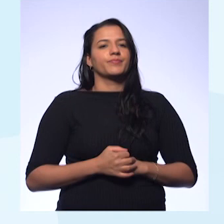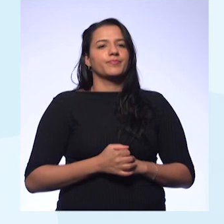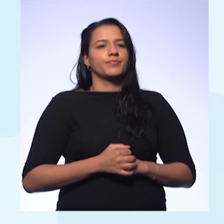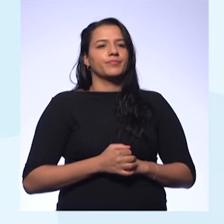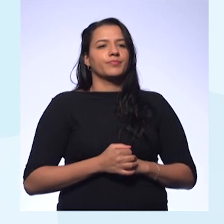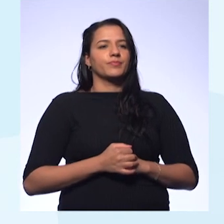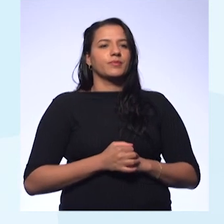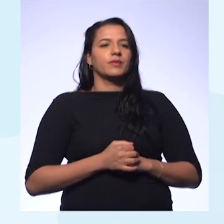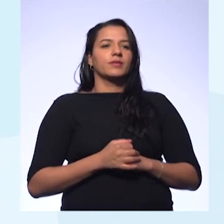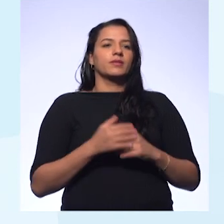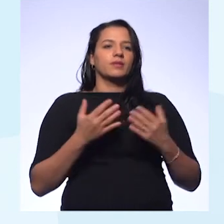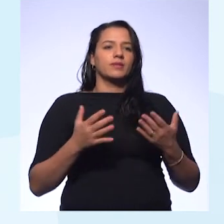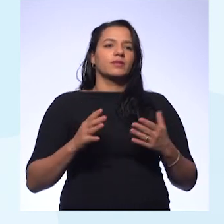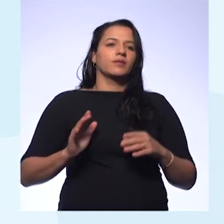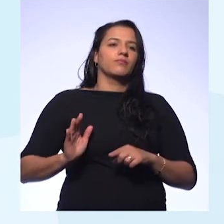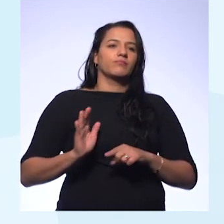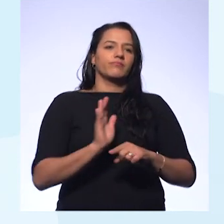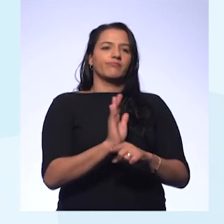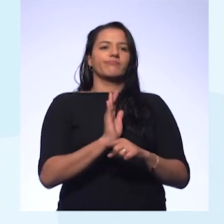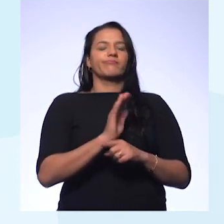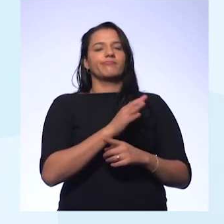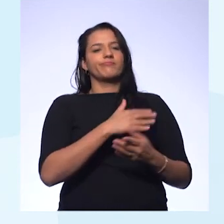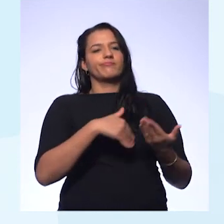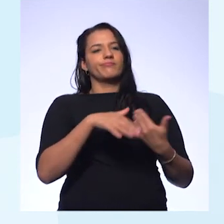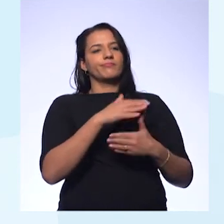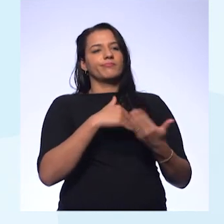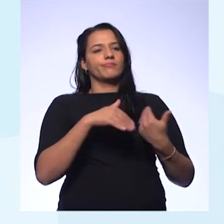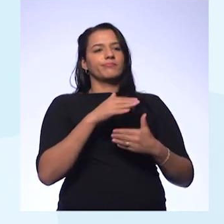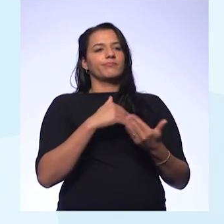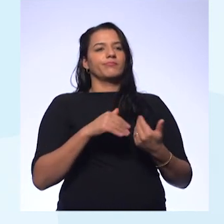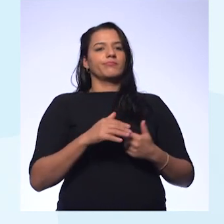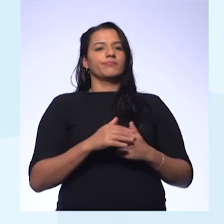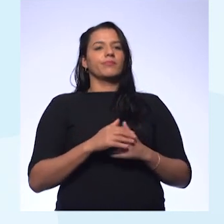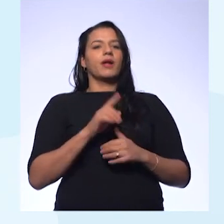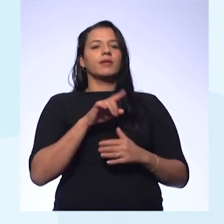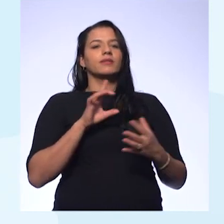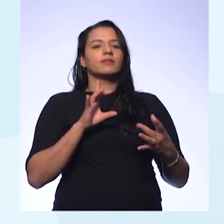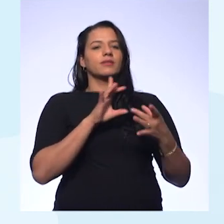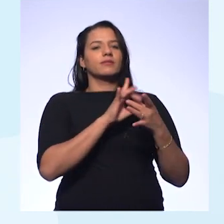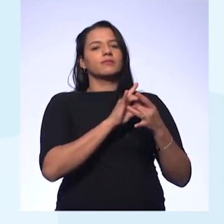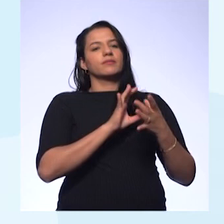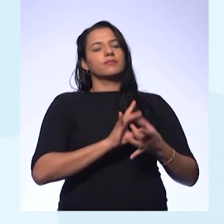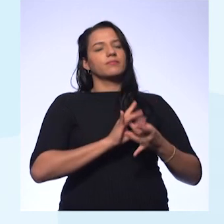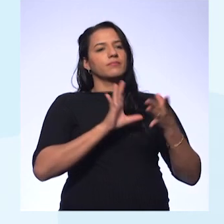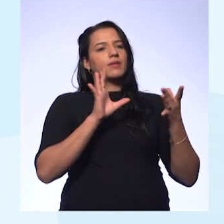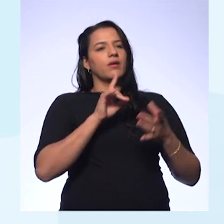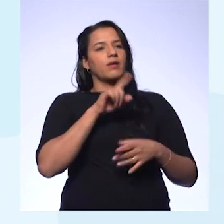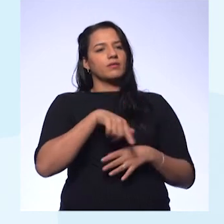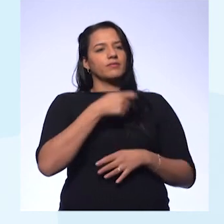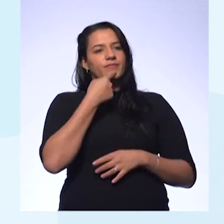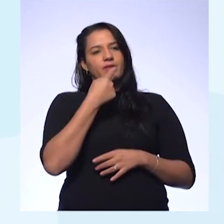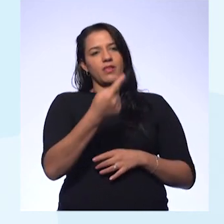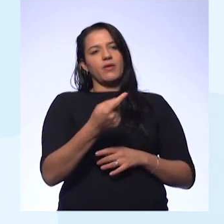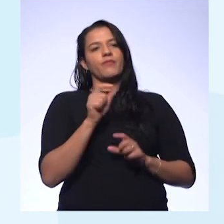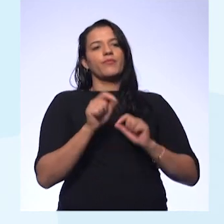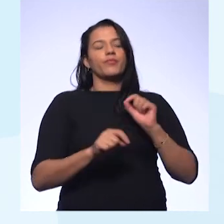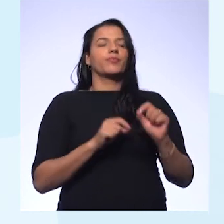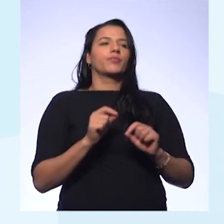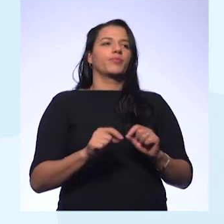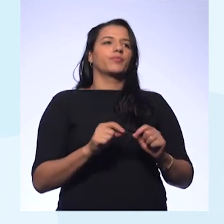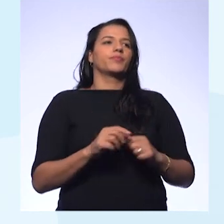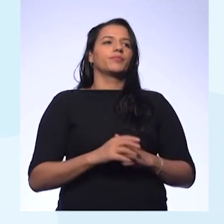questão da ascensão de Vargas ao poder. Tá? O que é que essa aliança liberal defendia nesse momento,